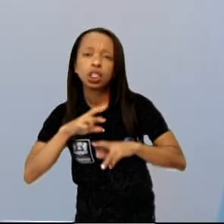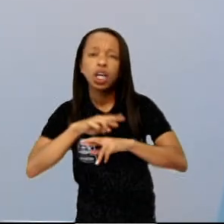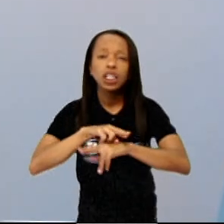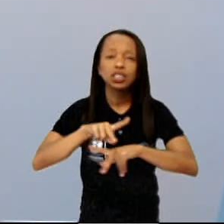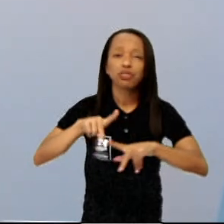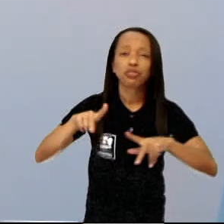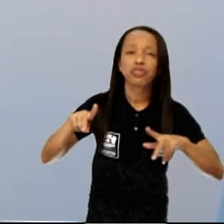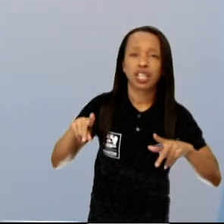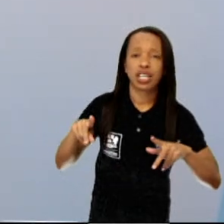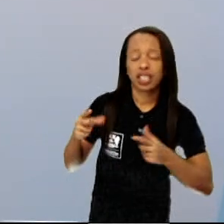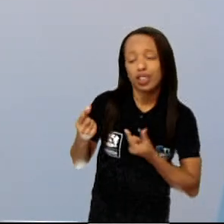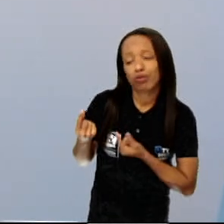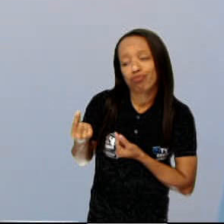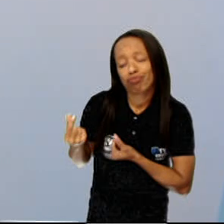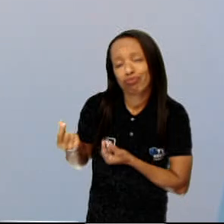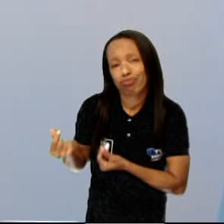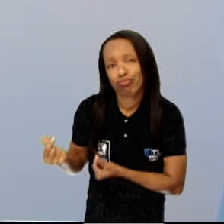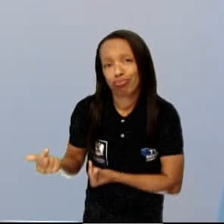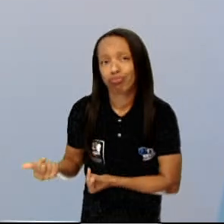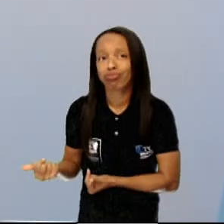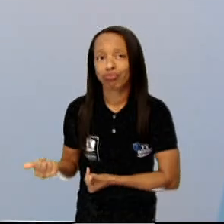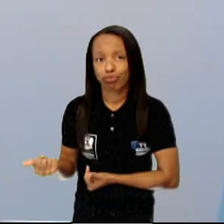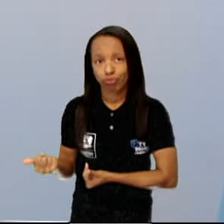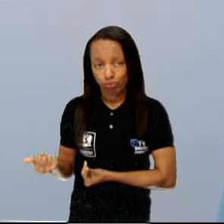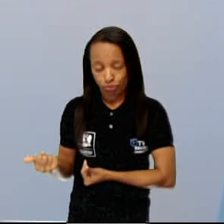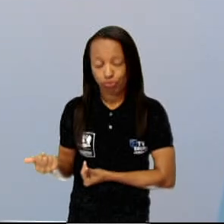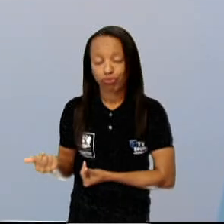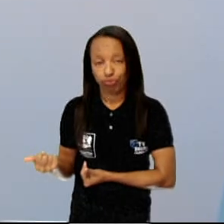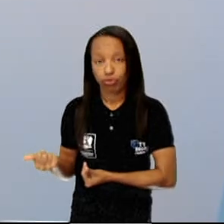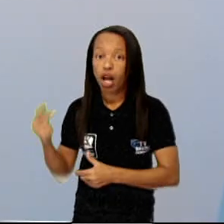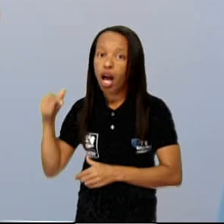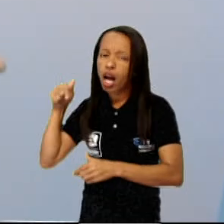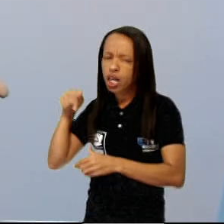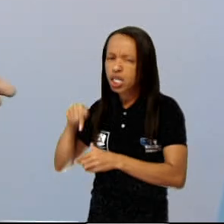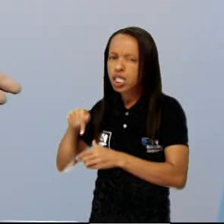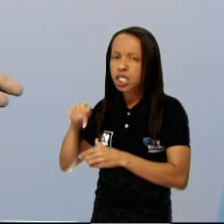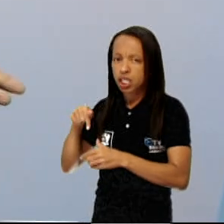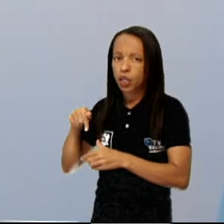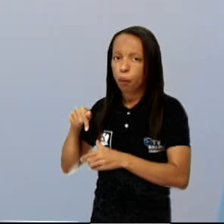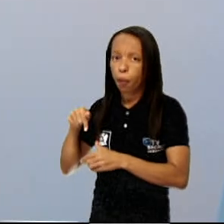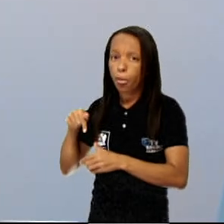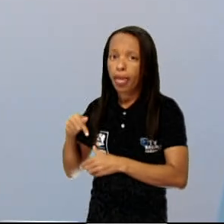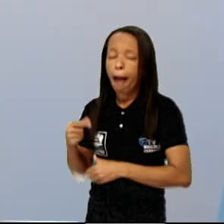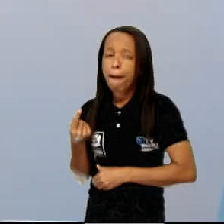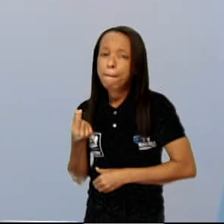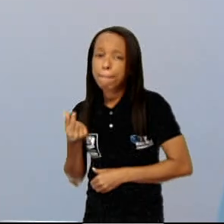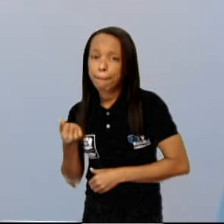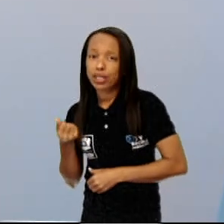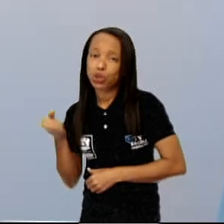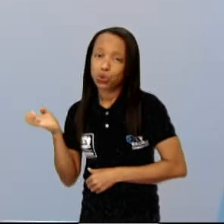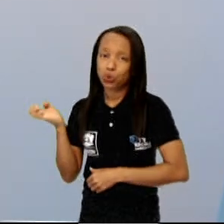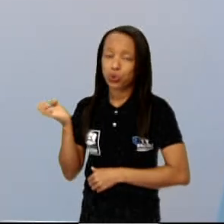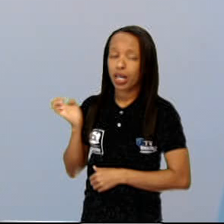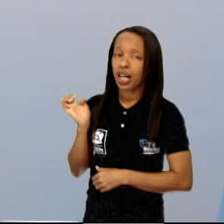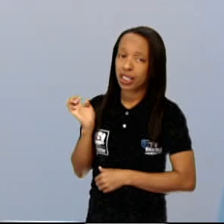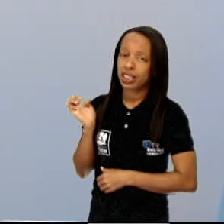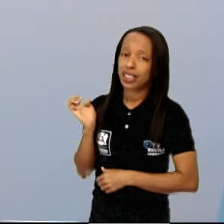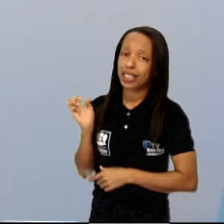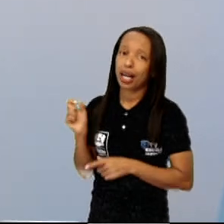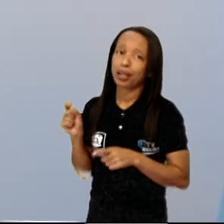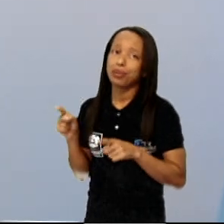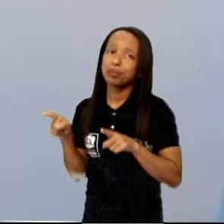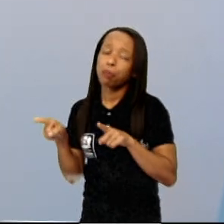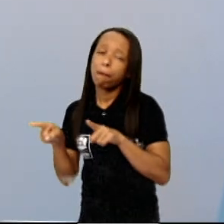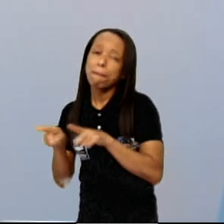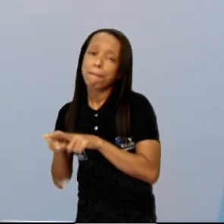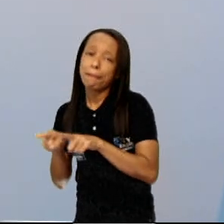ganhos financeiros. Por exemplo, na burguesia temos pessoas ricas, mas o camponês é pobre. Mas